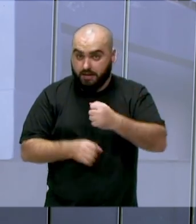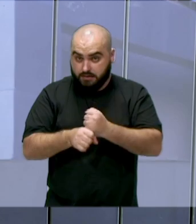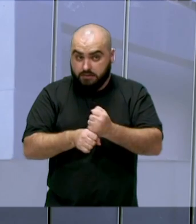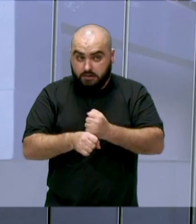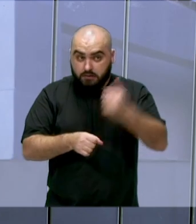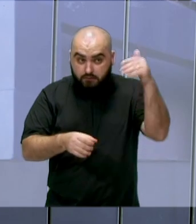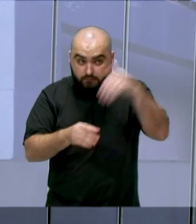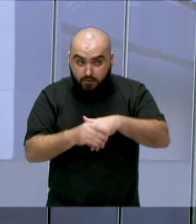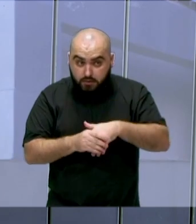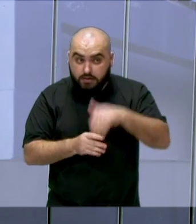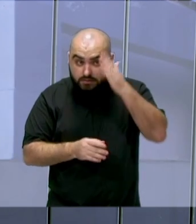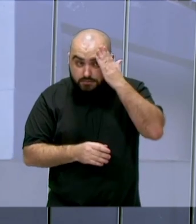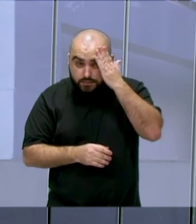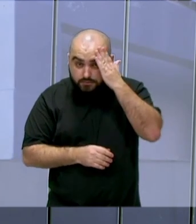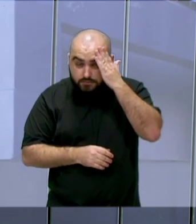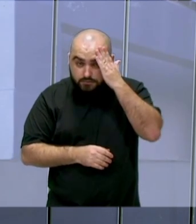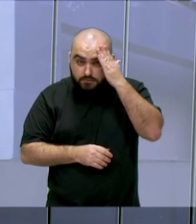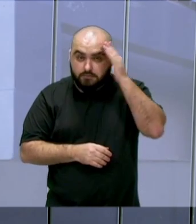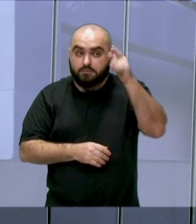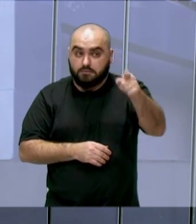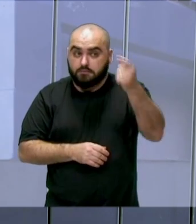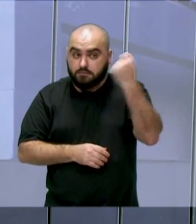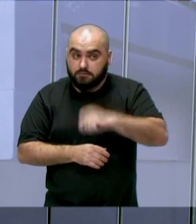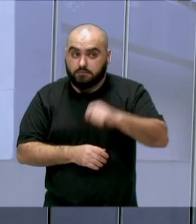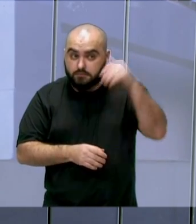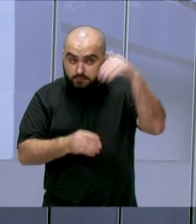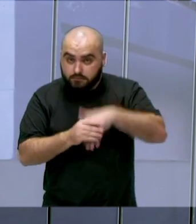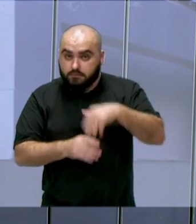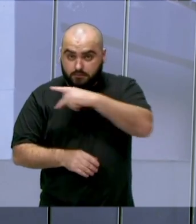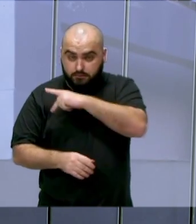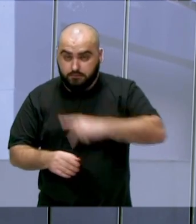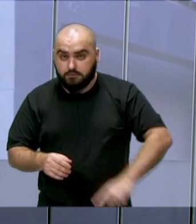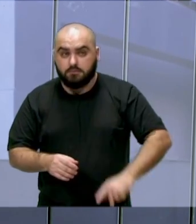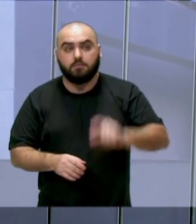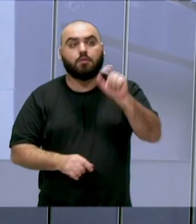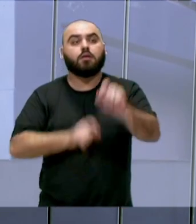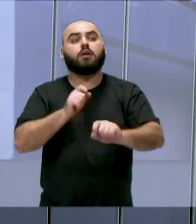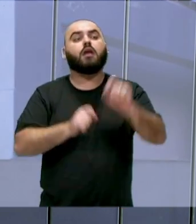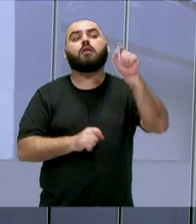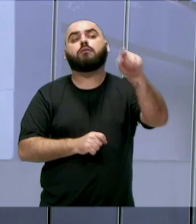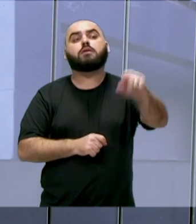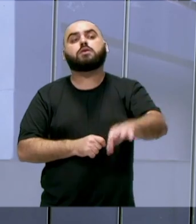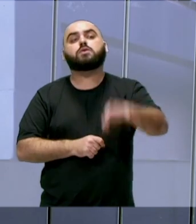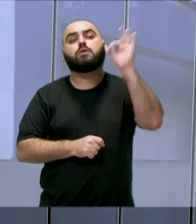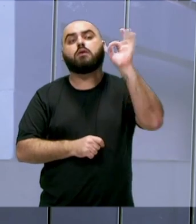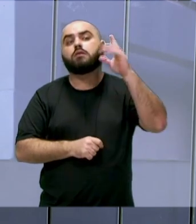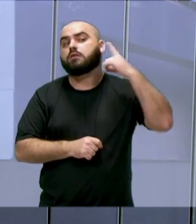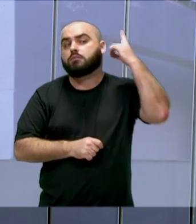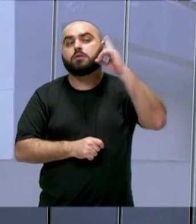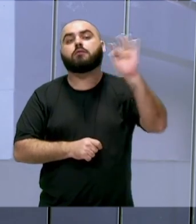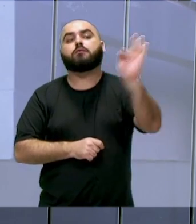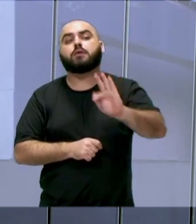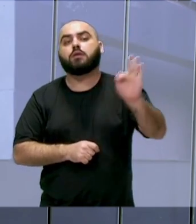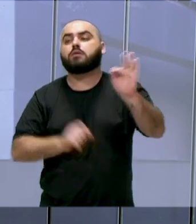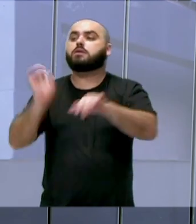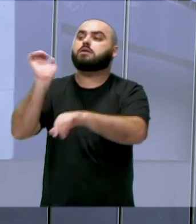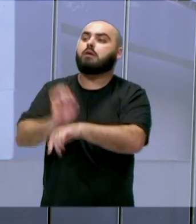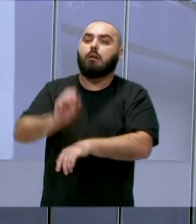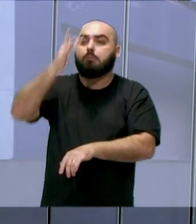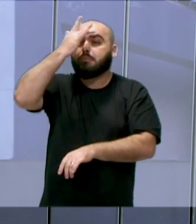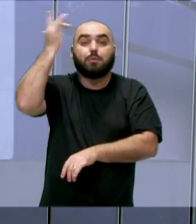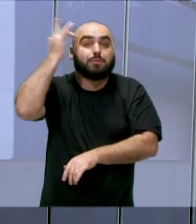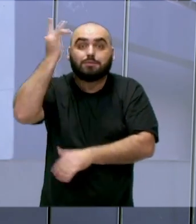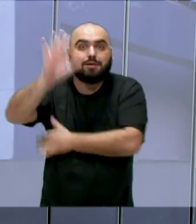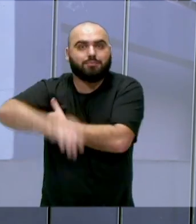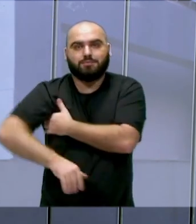eleitoral? Você sabia que você vai ter que votar para presidente? Quem é o seu pré-candidato a deputado federal ou estadual? As pessoas não